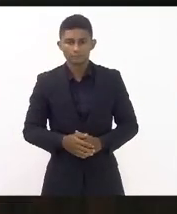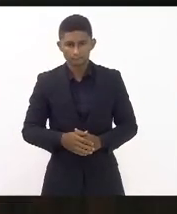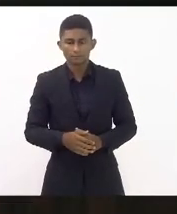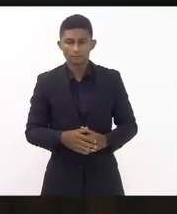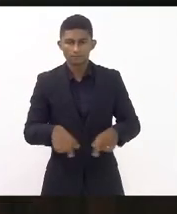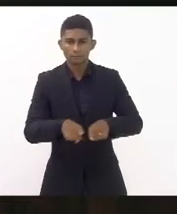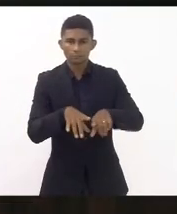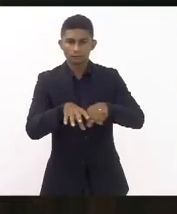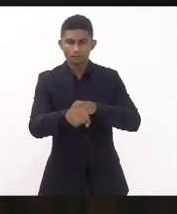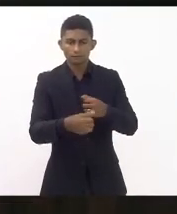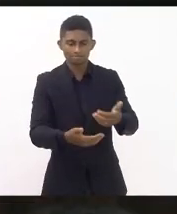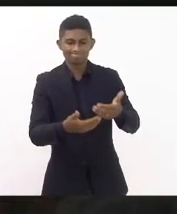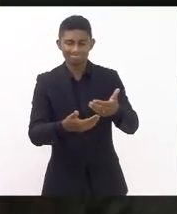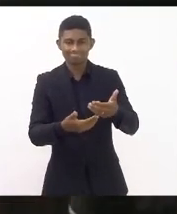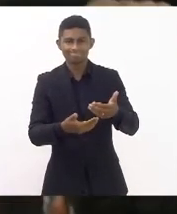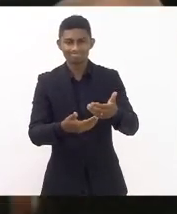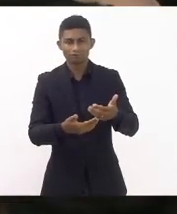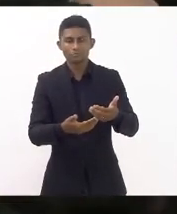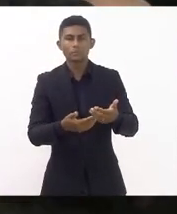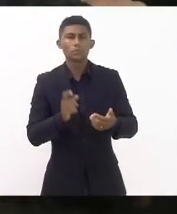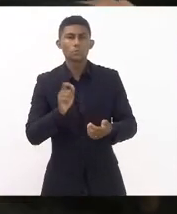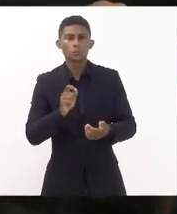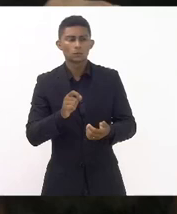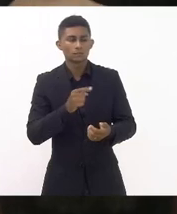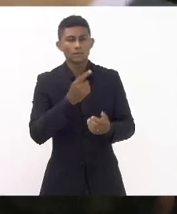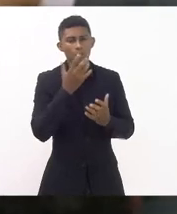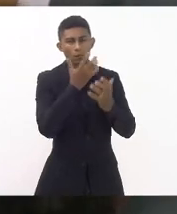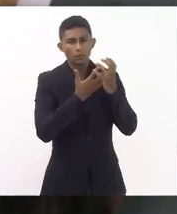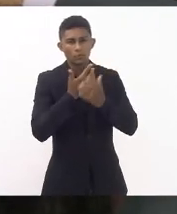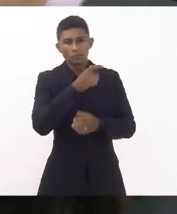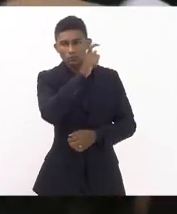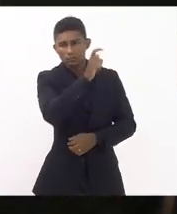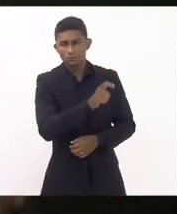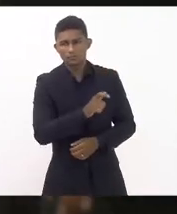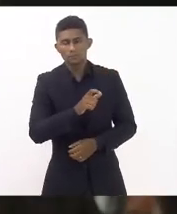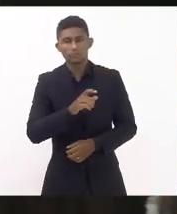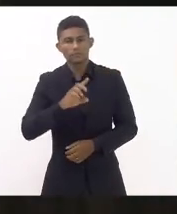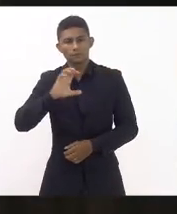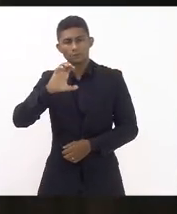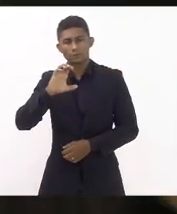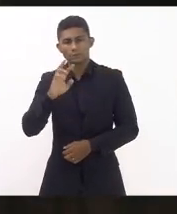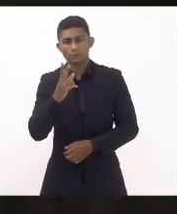diploma pós-morte, para o músico Chico de Oliveira.